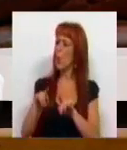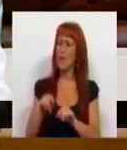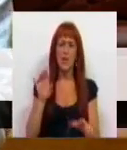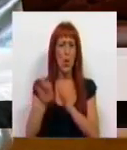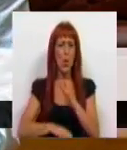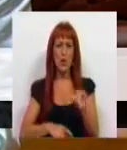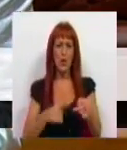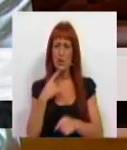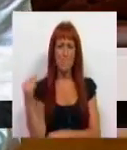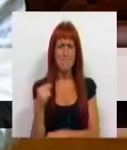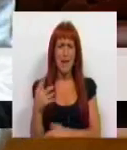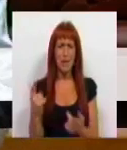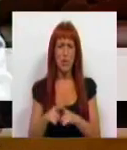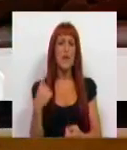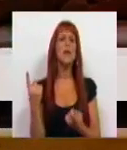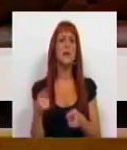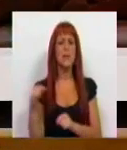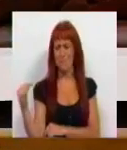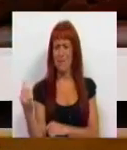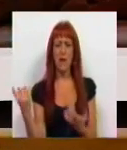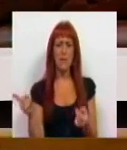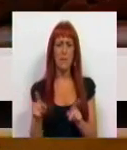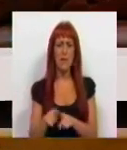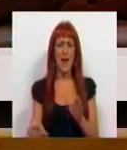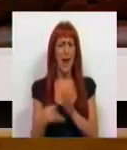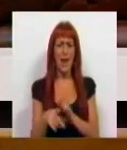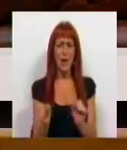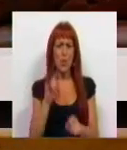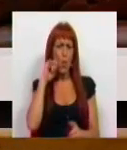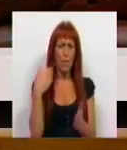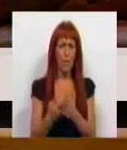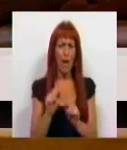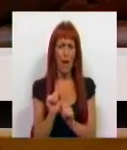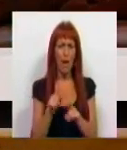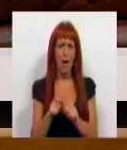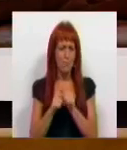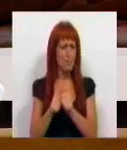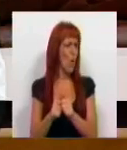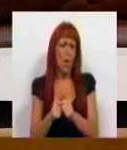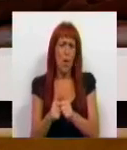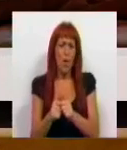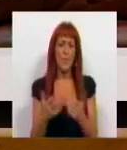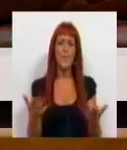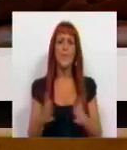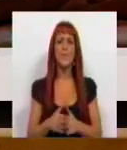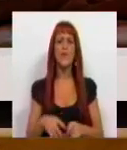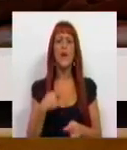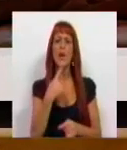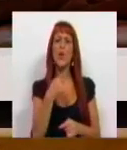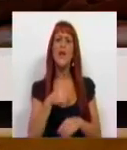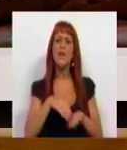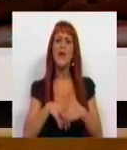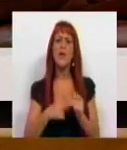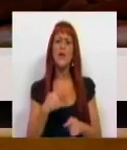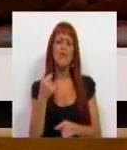essas condições são mínimas e, além de serem mínimas, a lei nem sequer garante o seu cumprimento. Sugiro-vos que